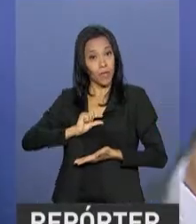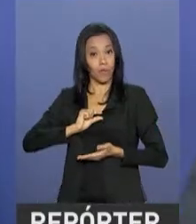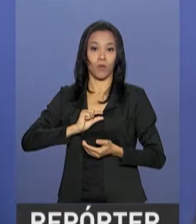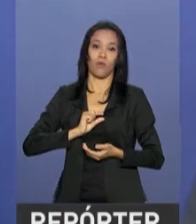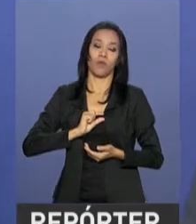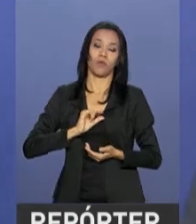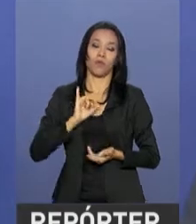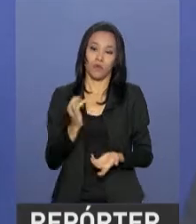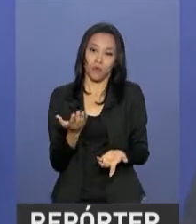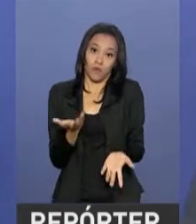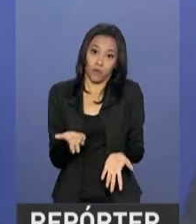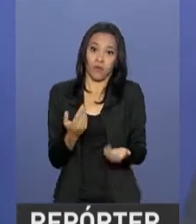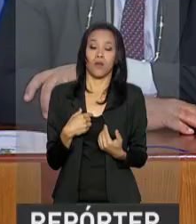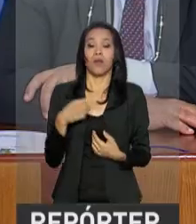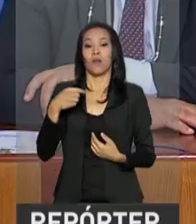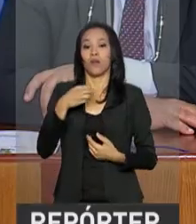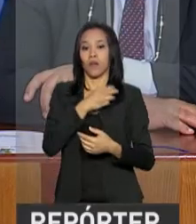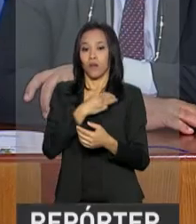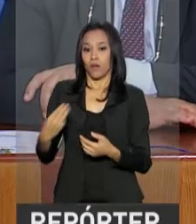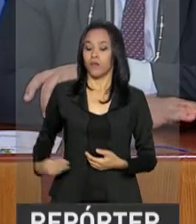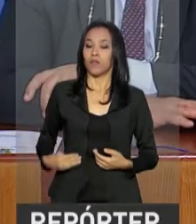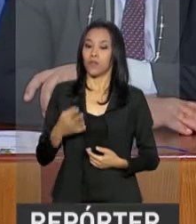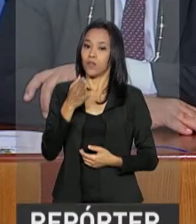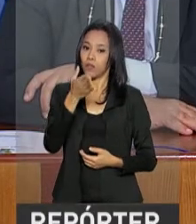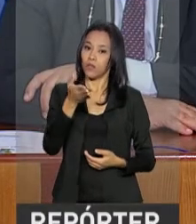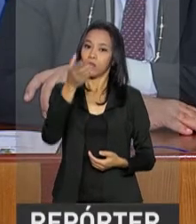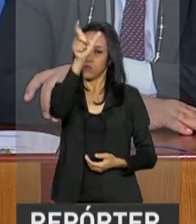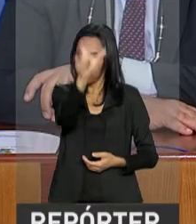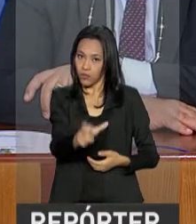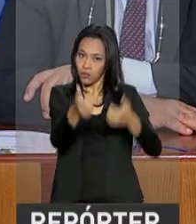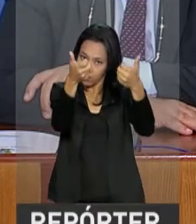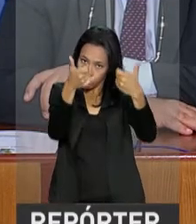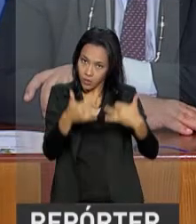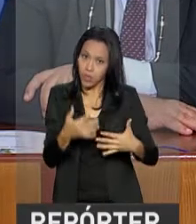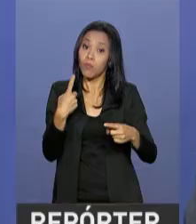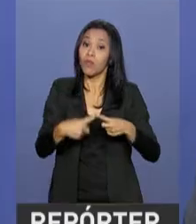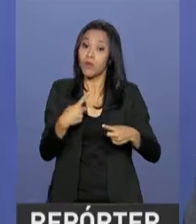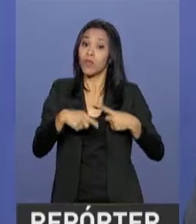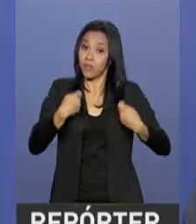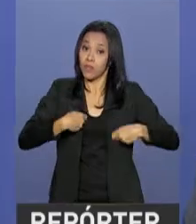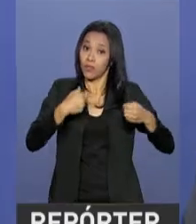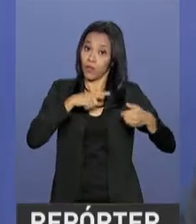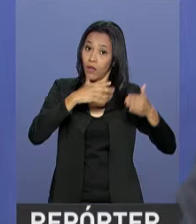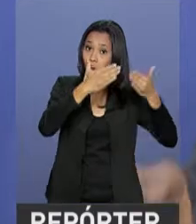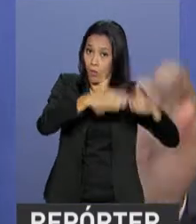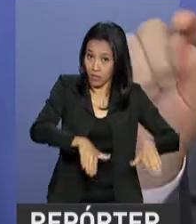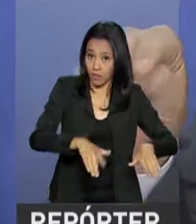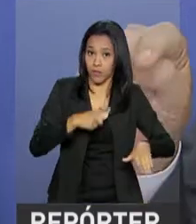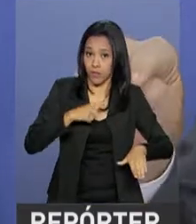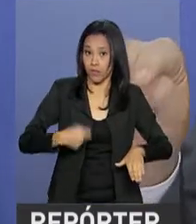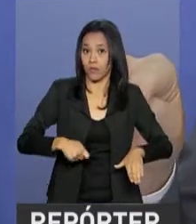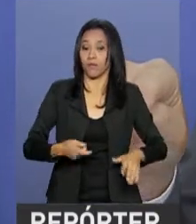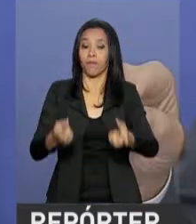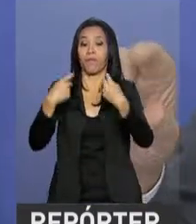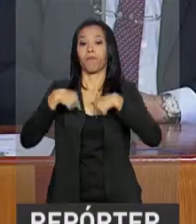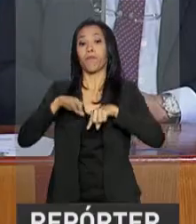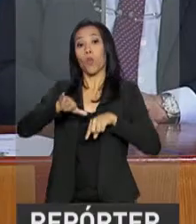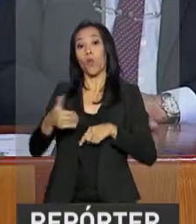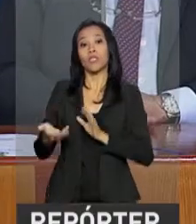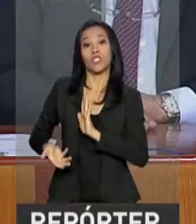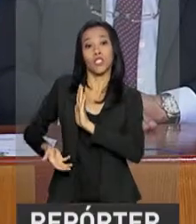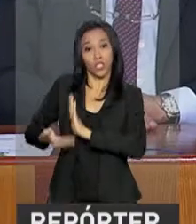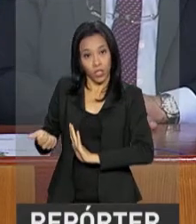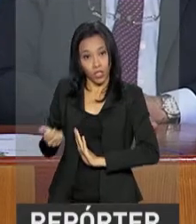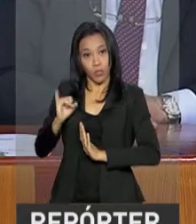chefe da casa civil eliseu padilha explicou por que a compensação é necessária nós temos que ao suprimir essa receita